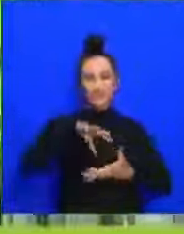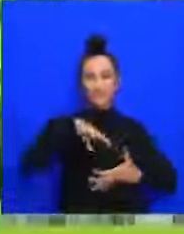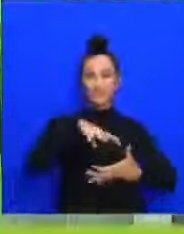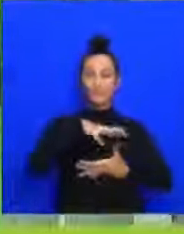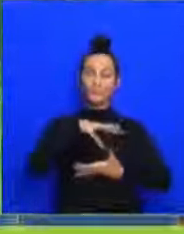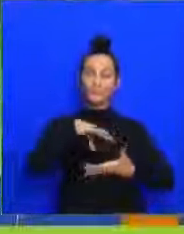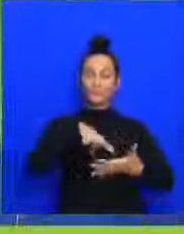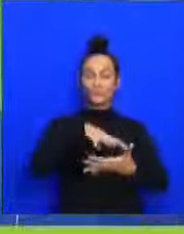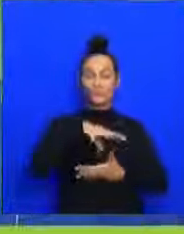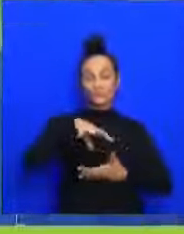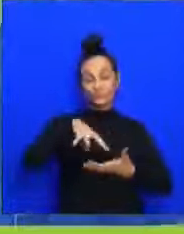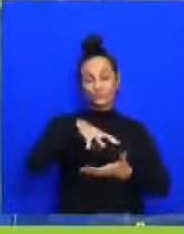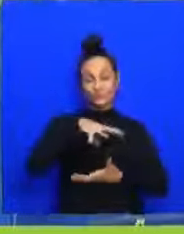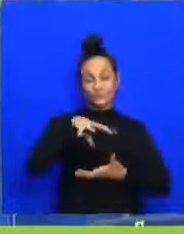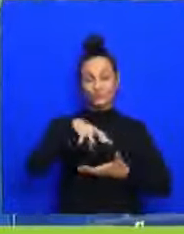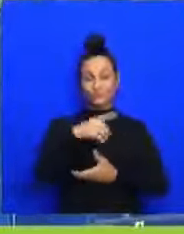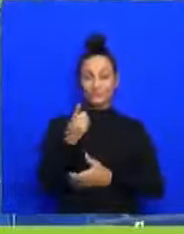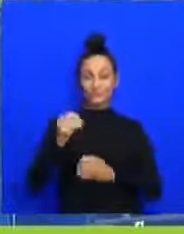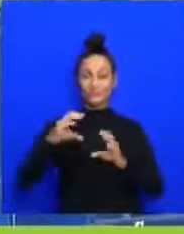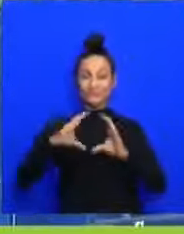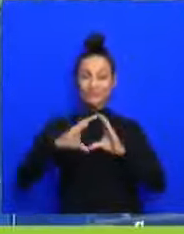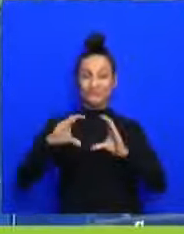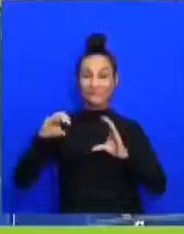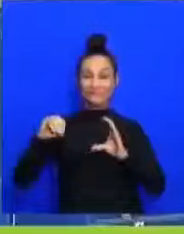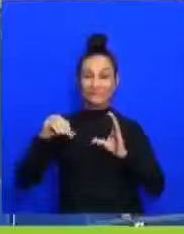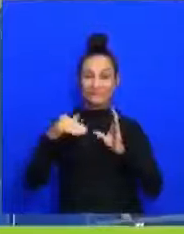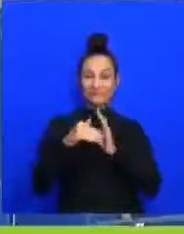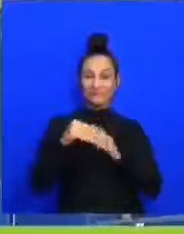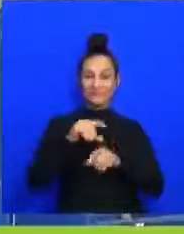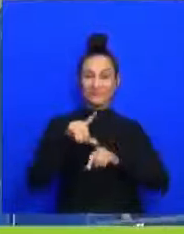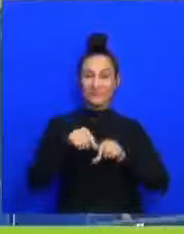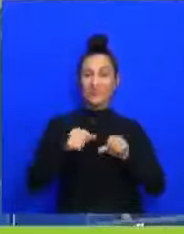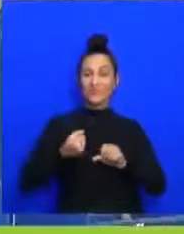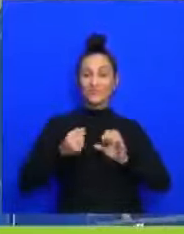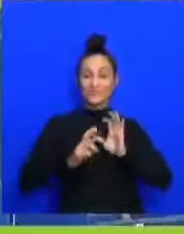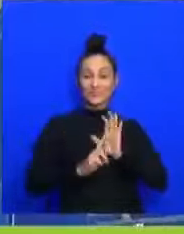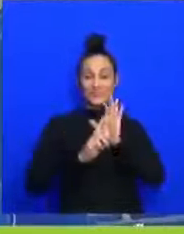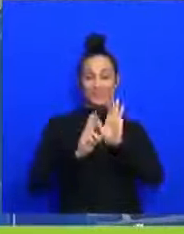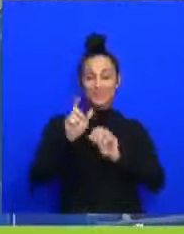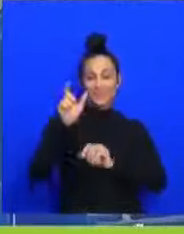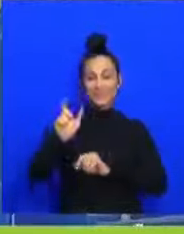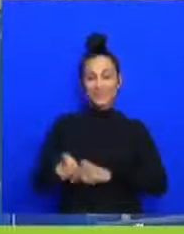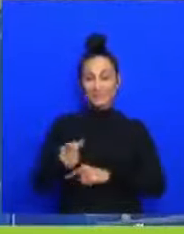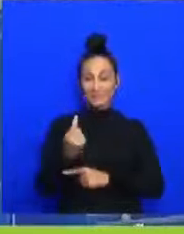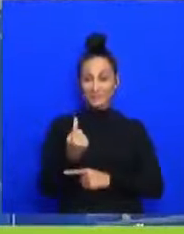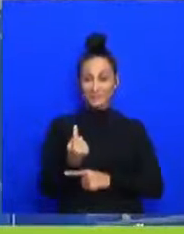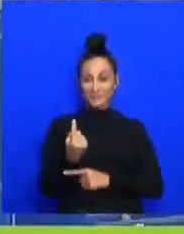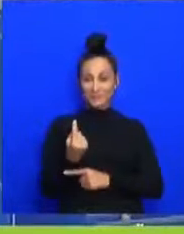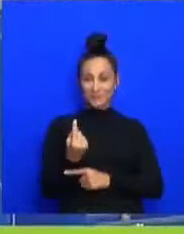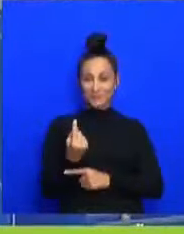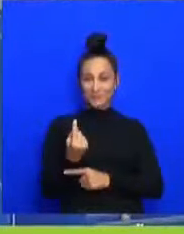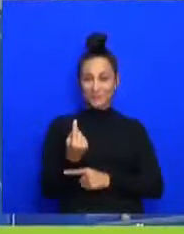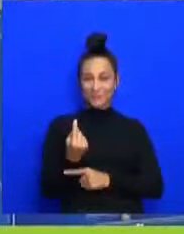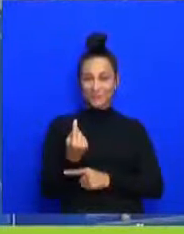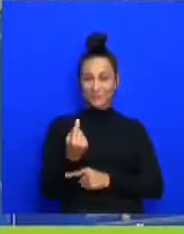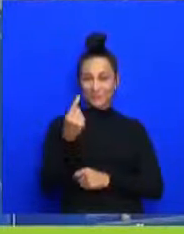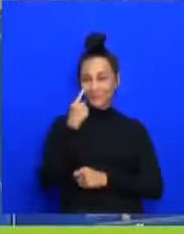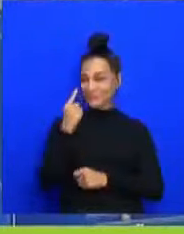Globo carregado, embaralhando 10 bolas numeradas de 0 a 9. Sorteio do número correspondente à coluna número 1.